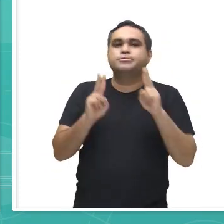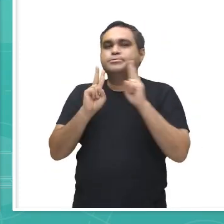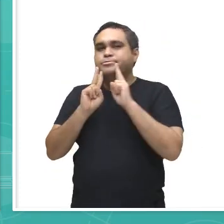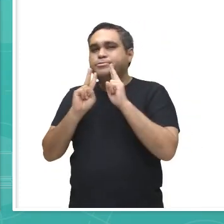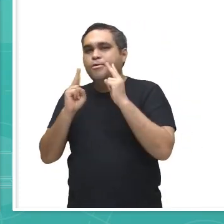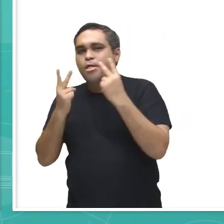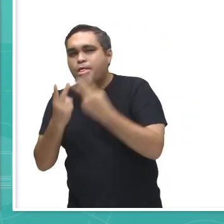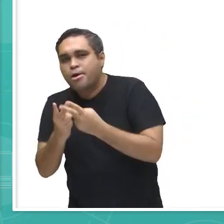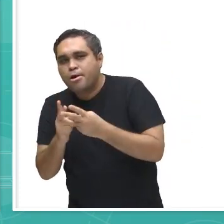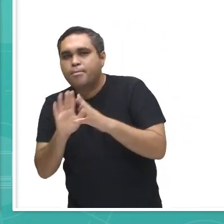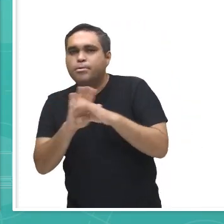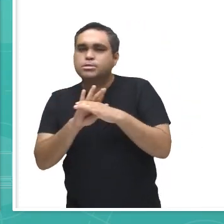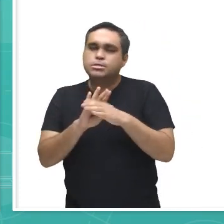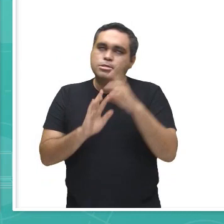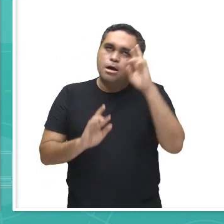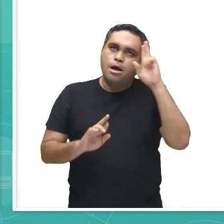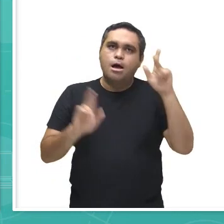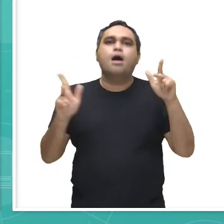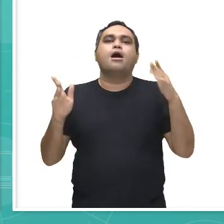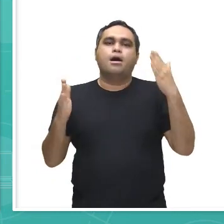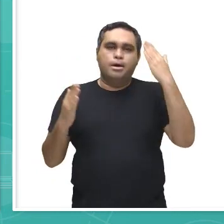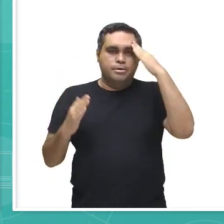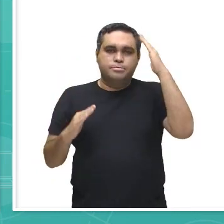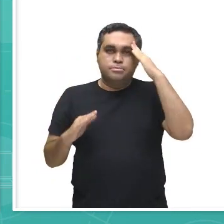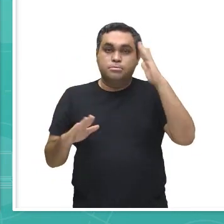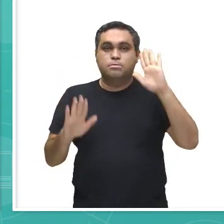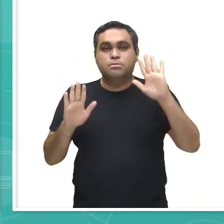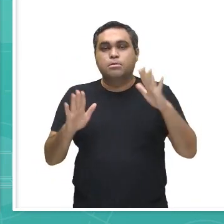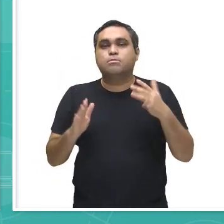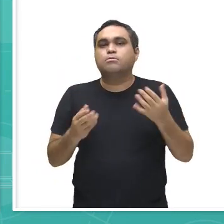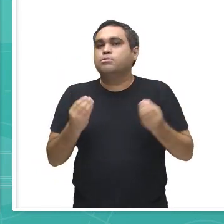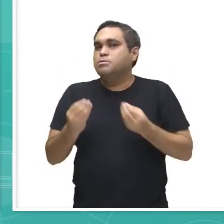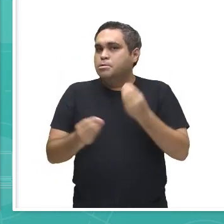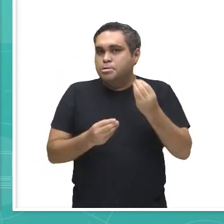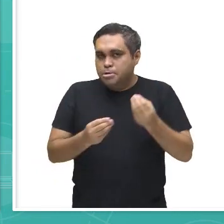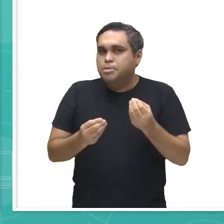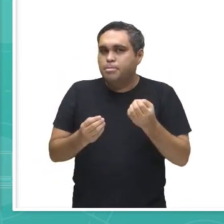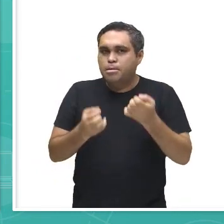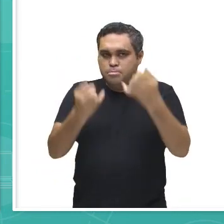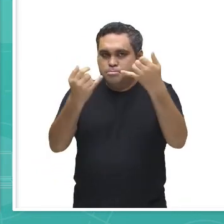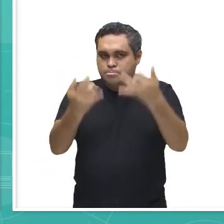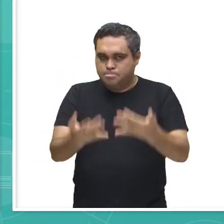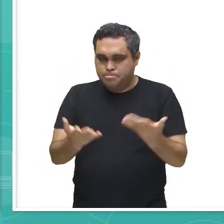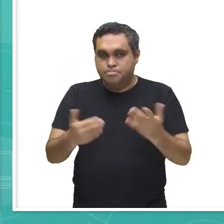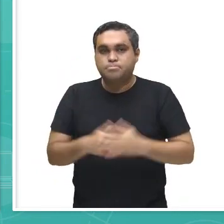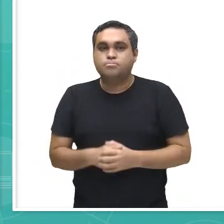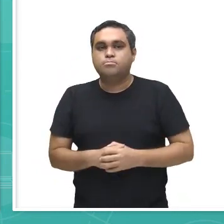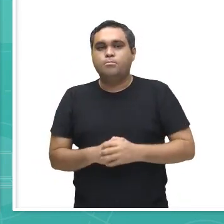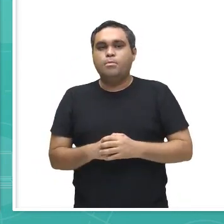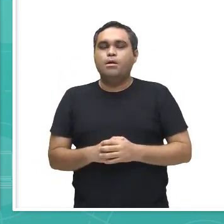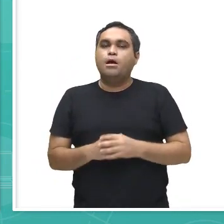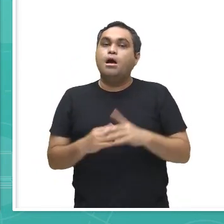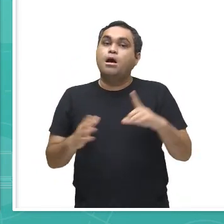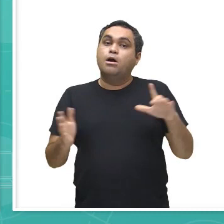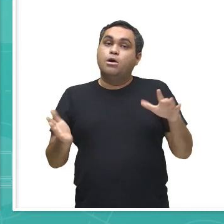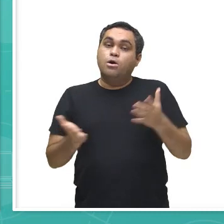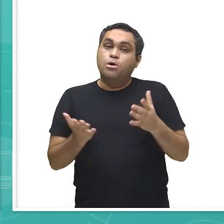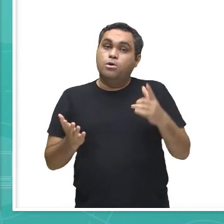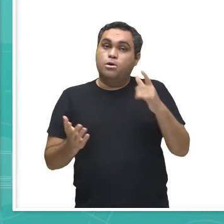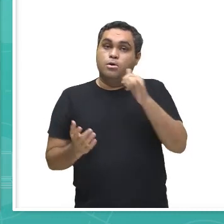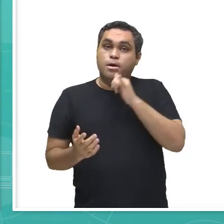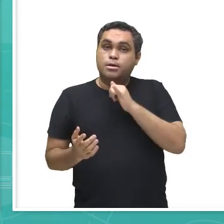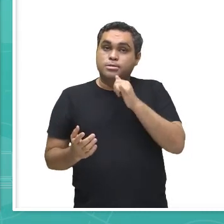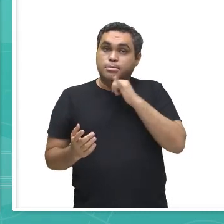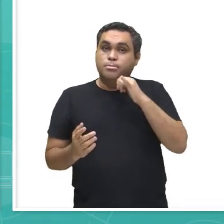Como é que a gente vai fazer essas observações relacionadas aí à matéria, tá? Então a gente tem um outro exemplo quanto à matéria, né?